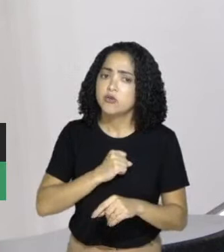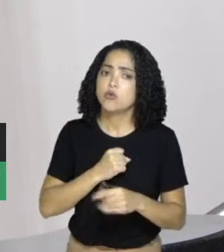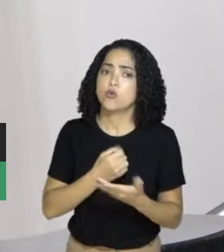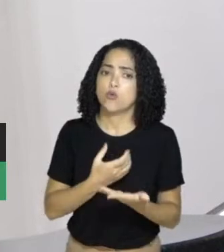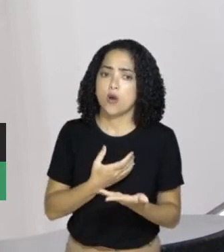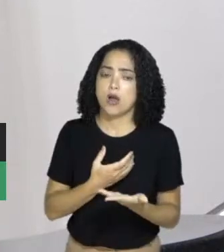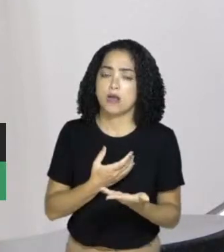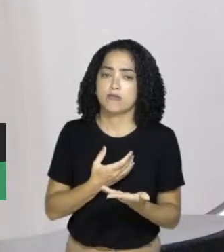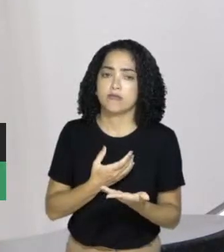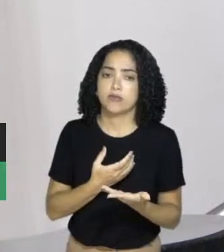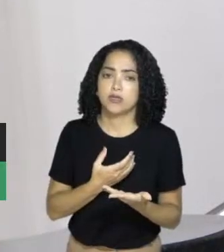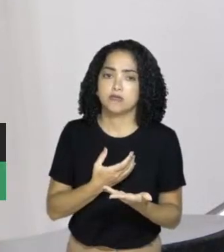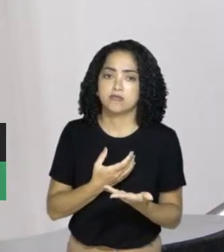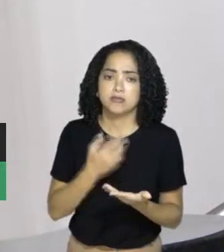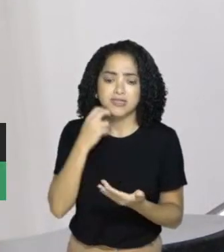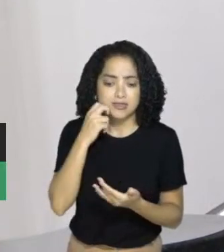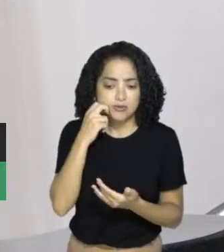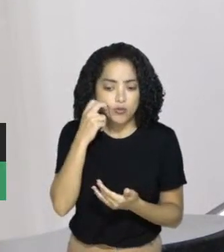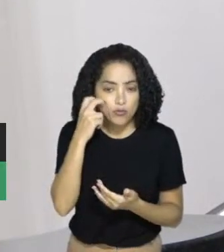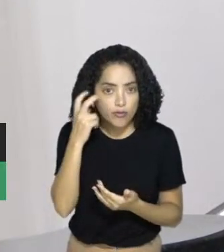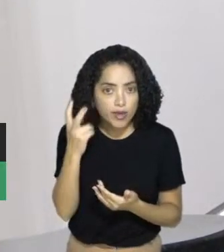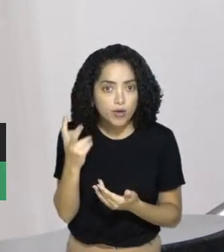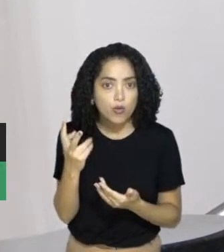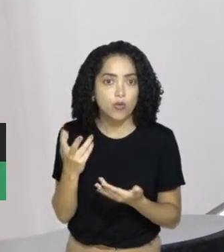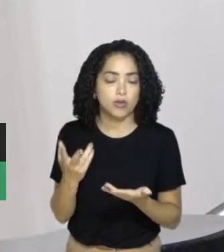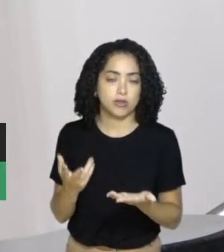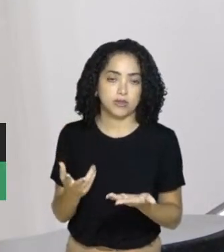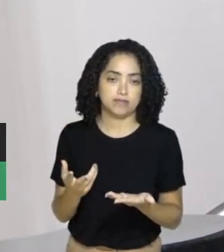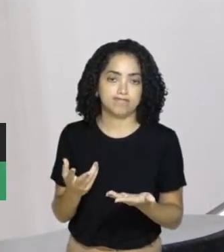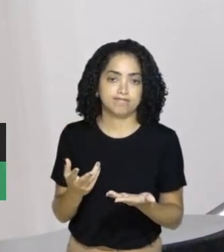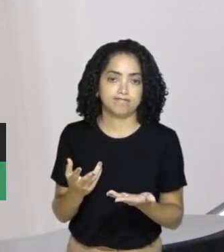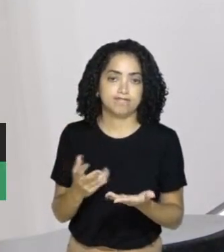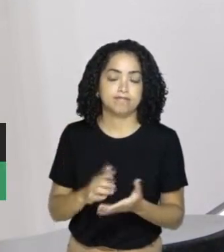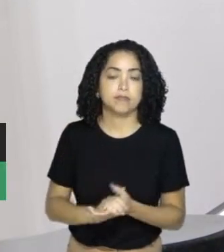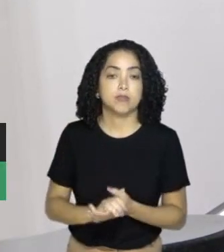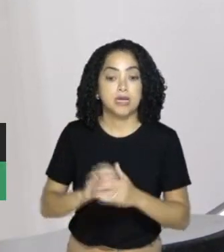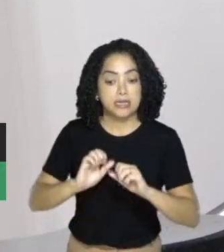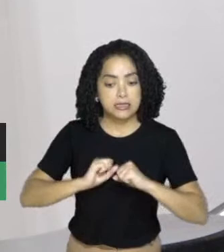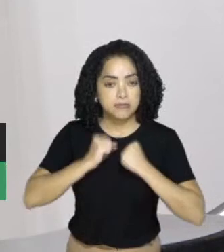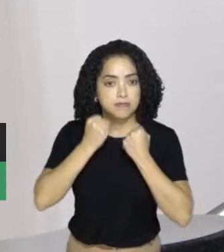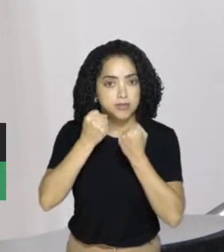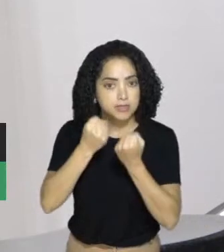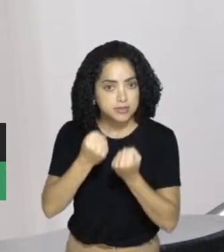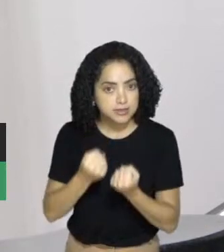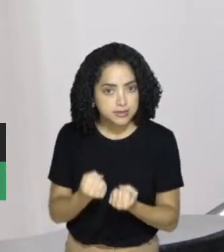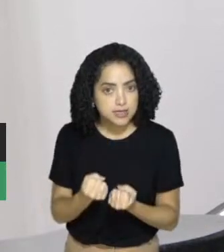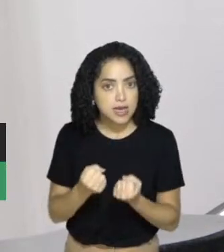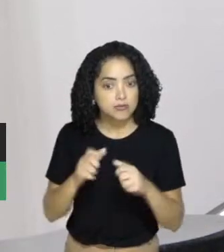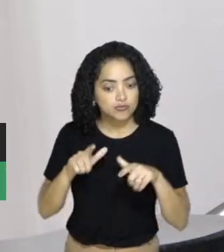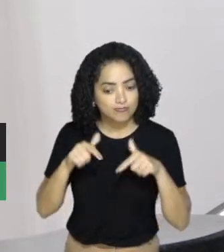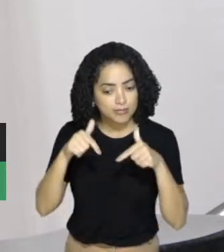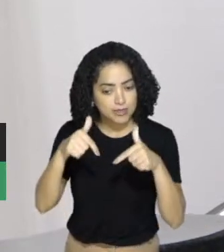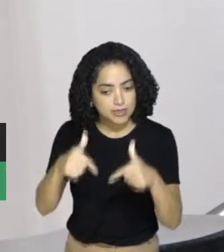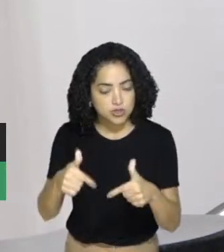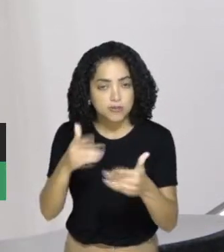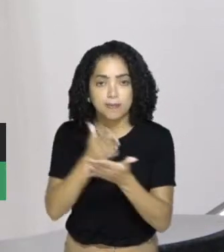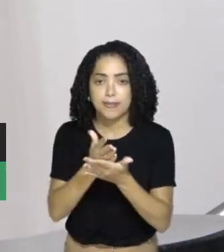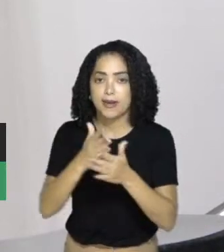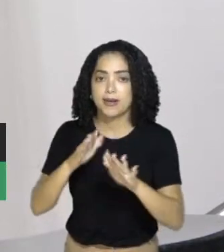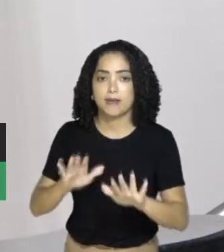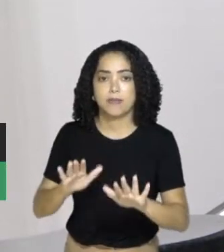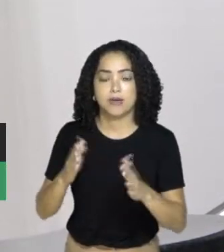honesta, constrangidos e, acima de tudo, empenhados em agir para acabar com essa